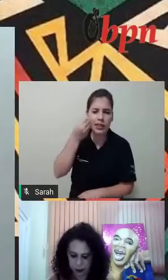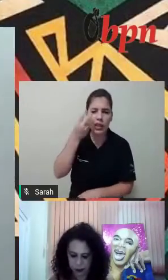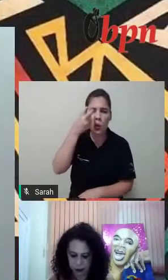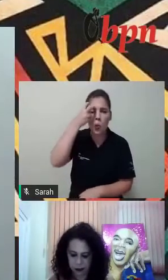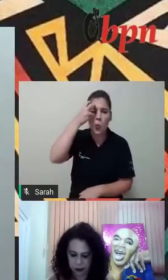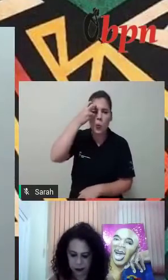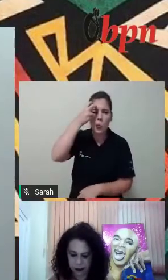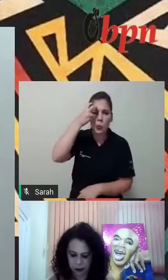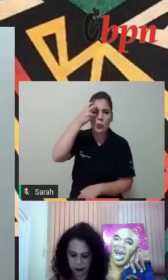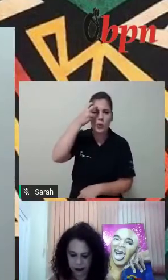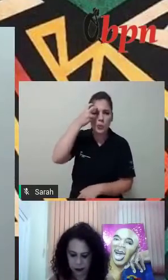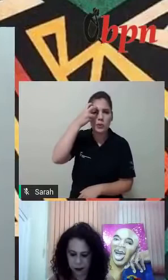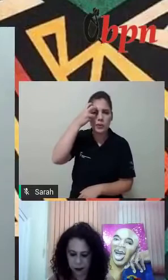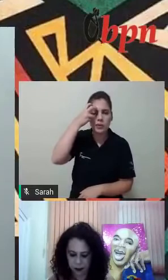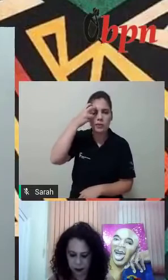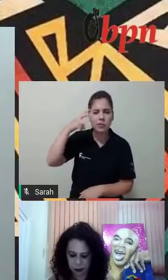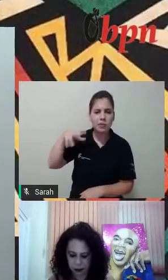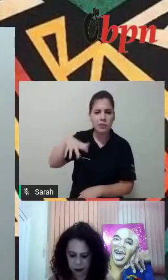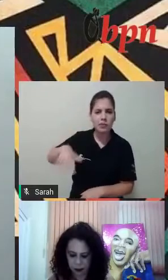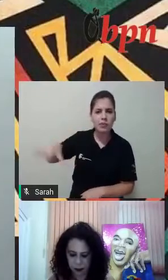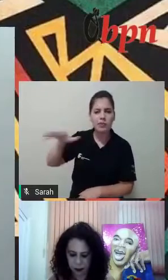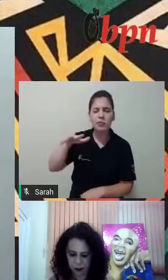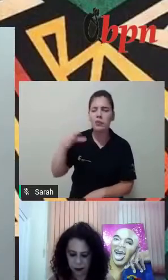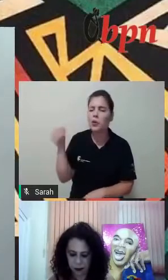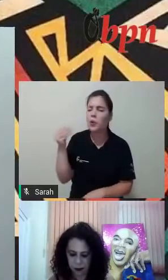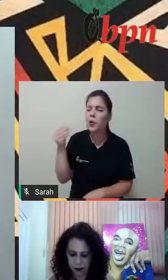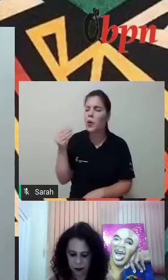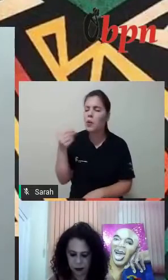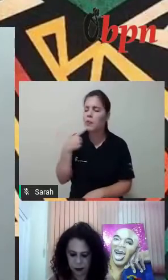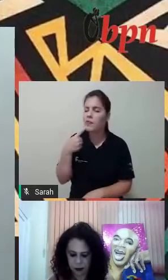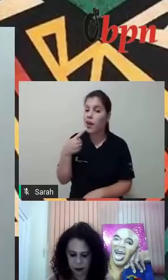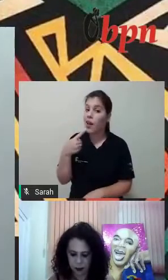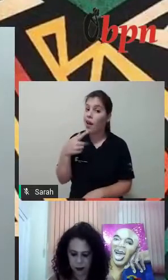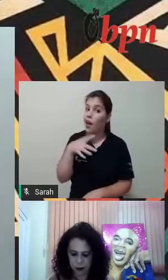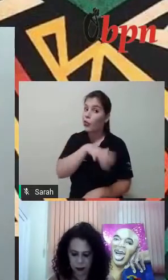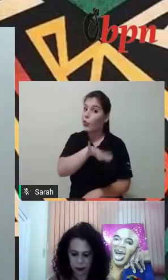que eram, que eram proibidas